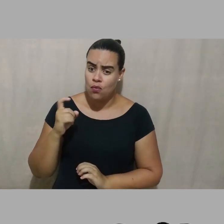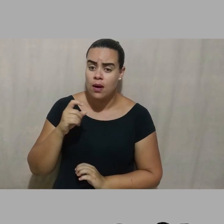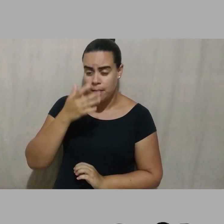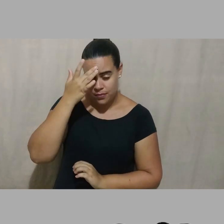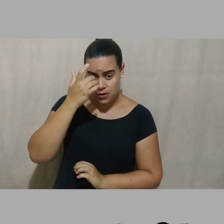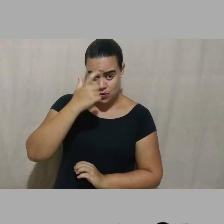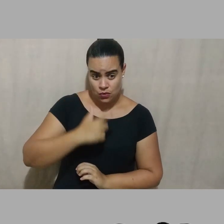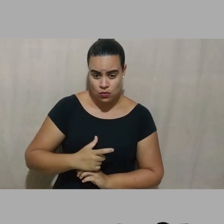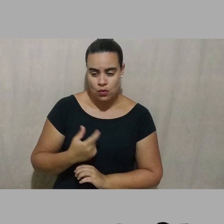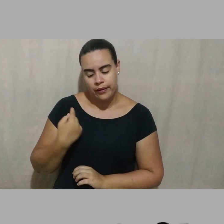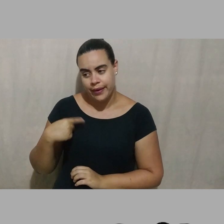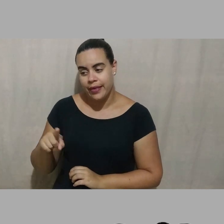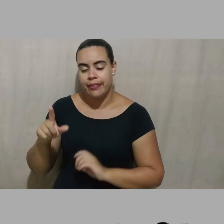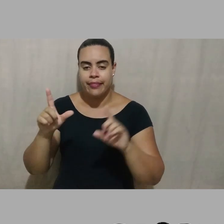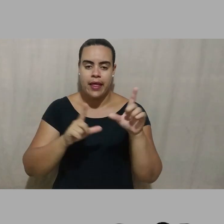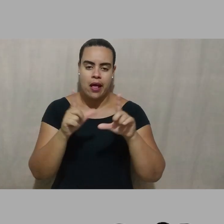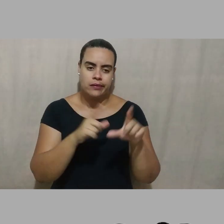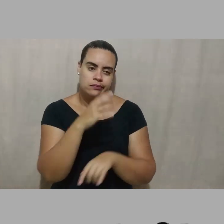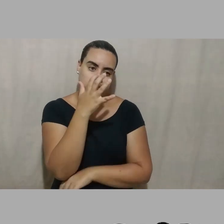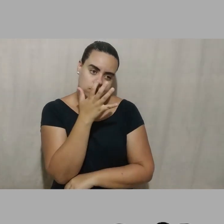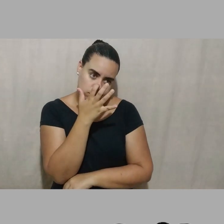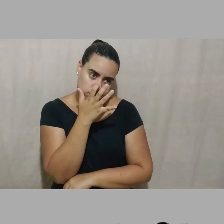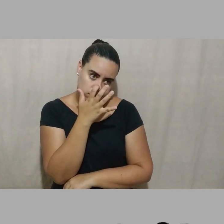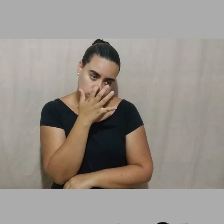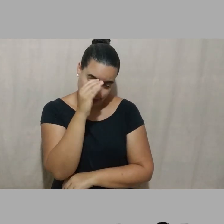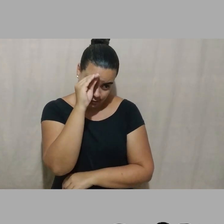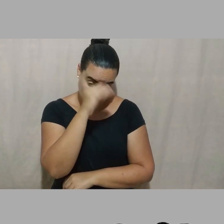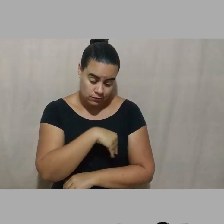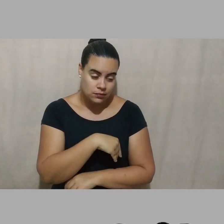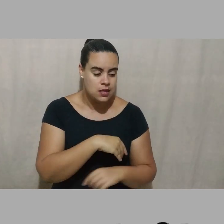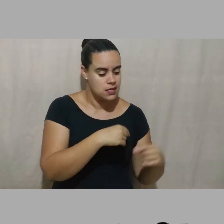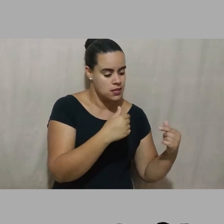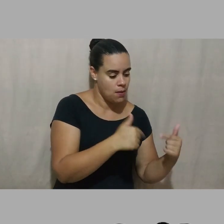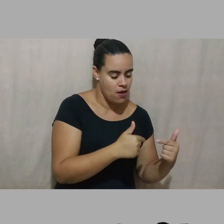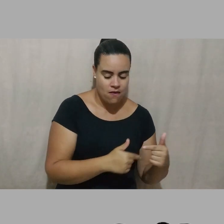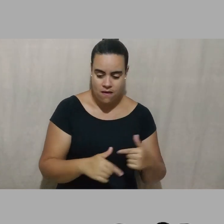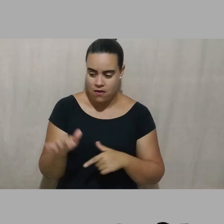Eu ainda fui aquela criatura que aguentava missa de televisão entre o trabalho e a faculdade.